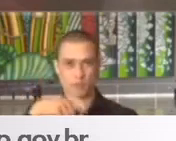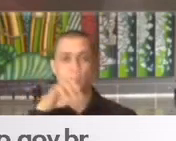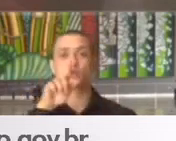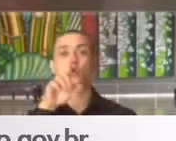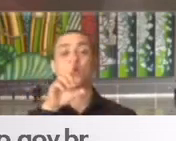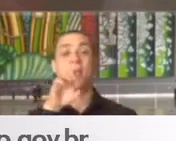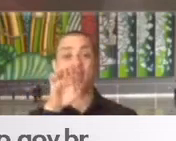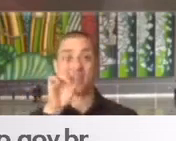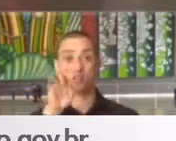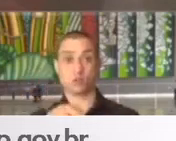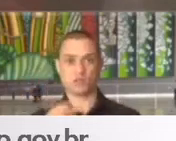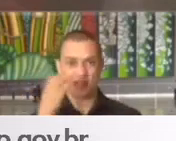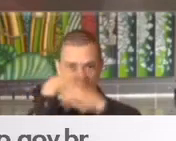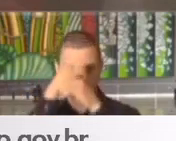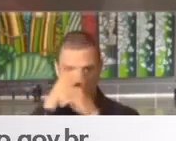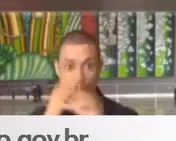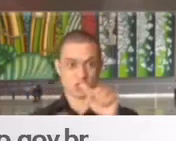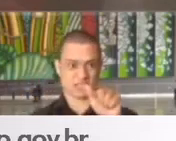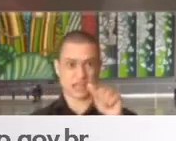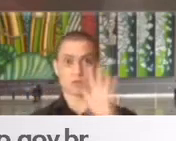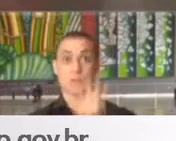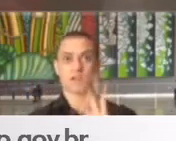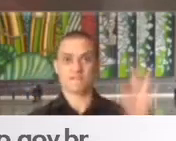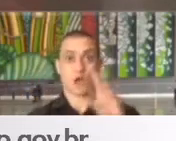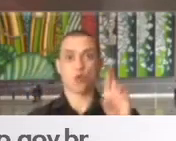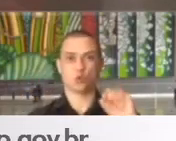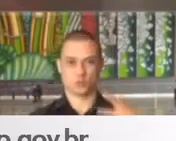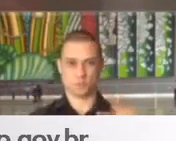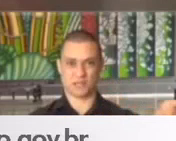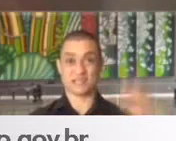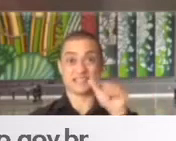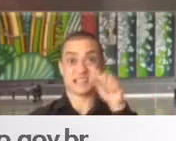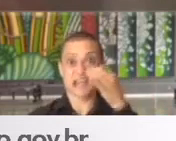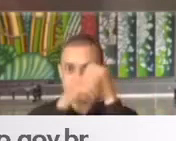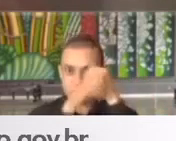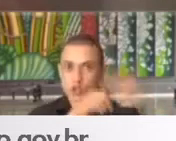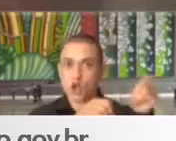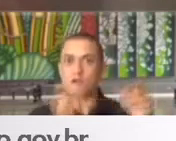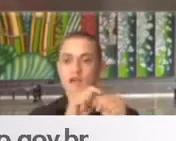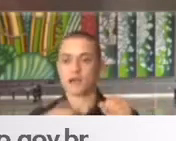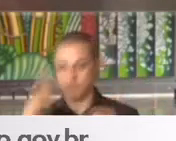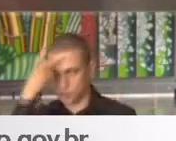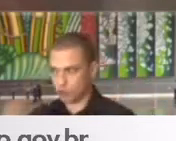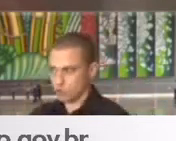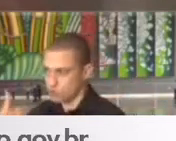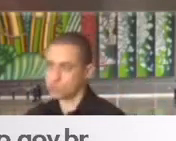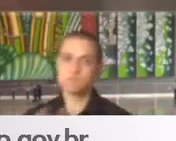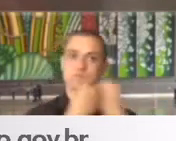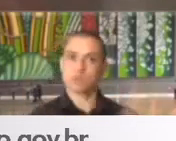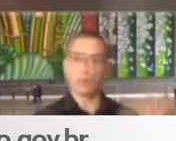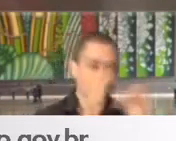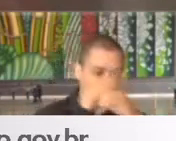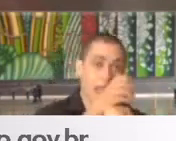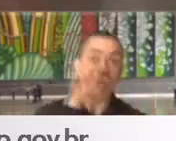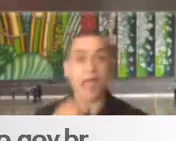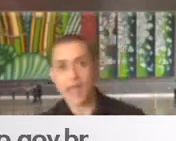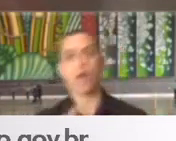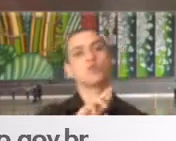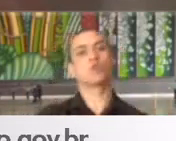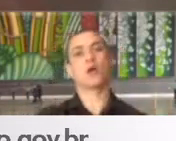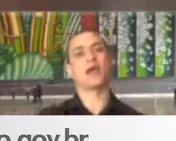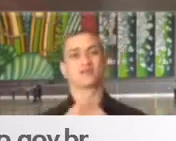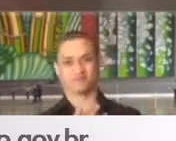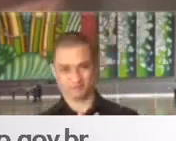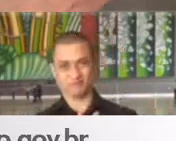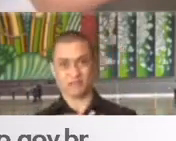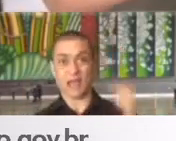17 laboratórios ligados à Universidade de São Paulo para realizar exames do coronavírus a partir de quarta-feira, dia 25/2, com o